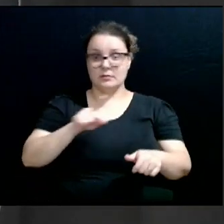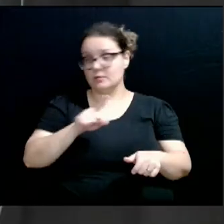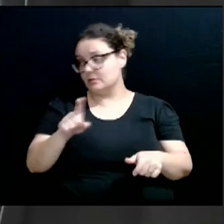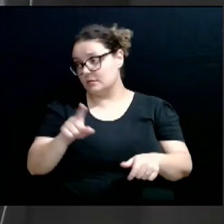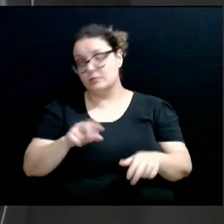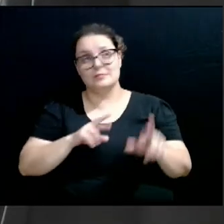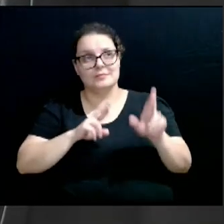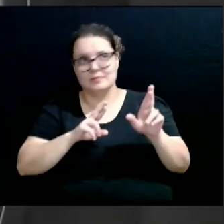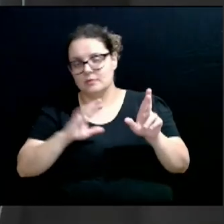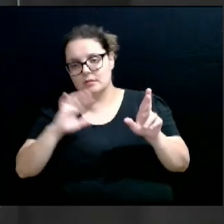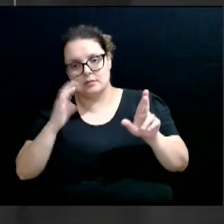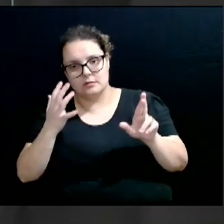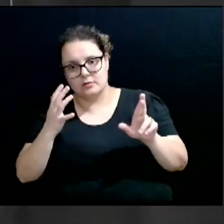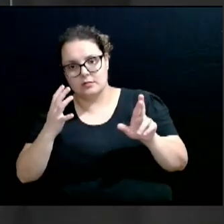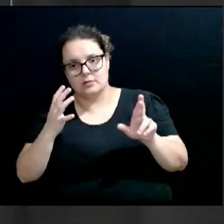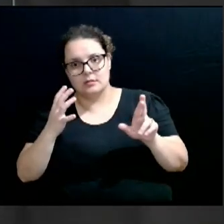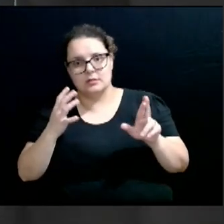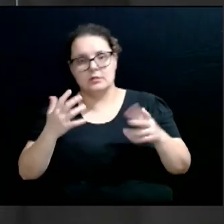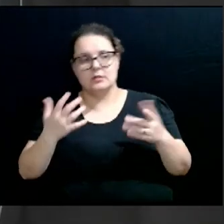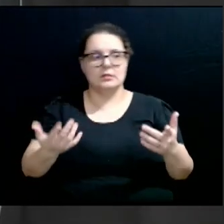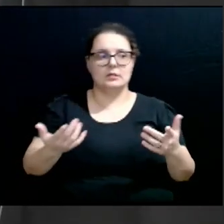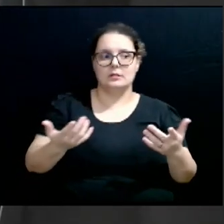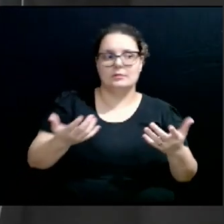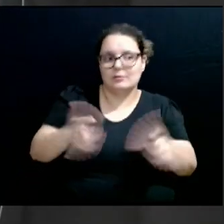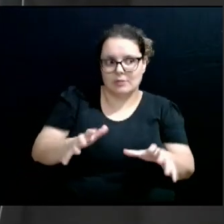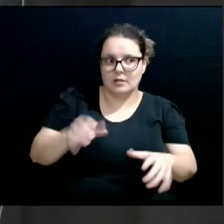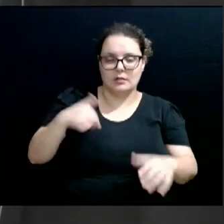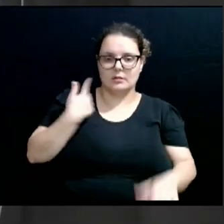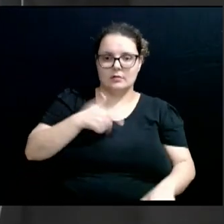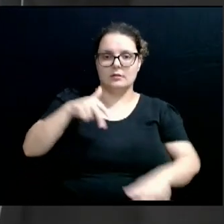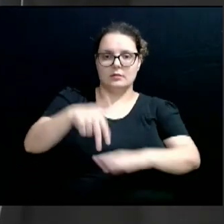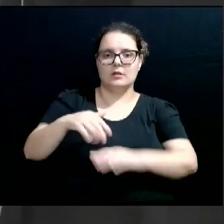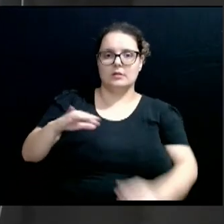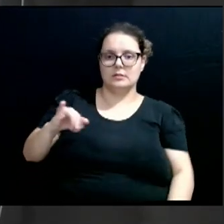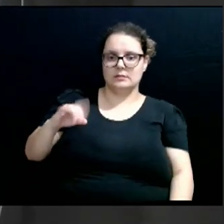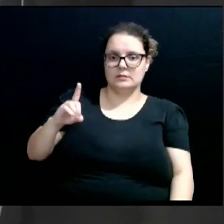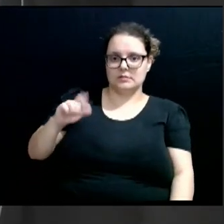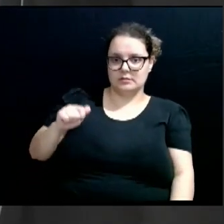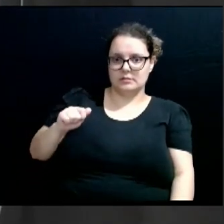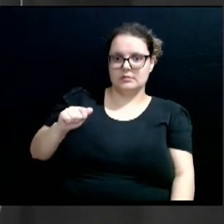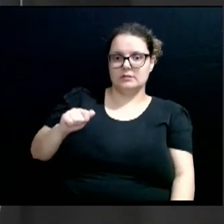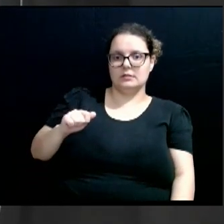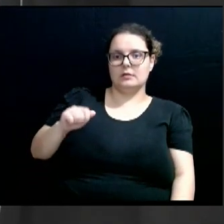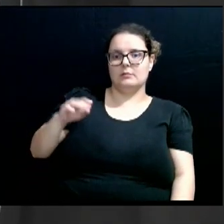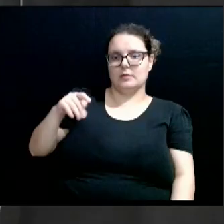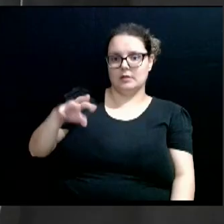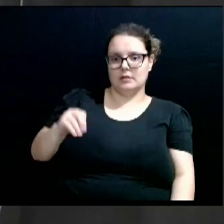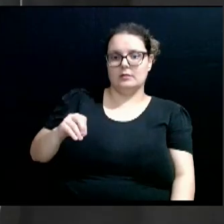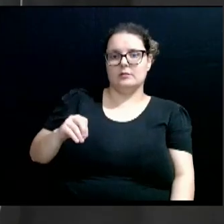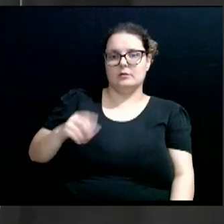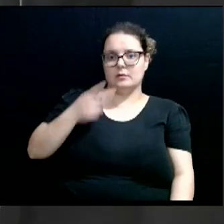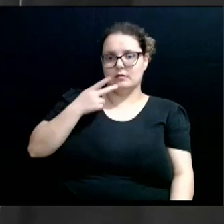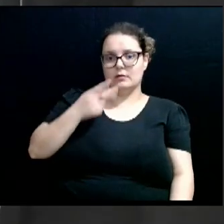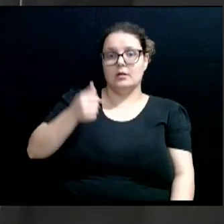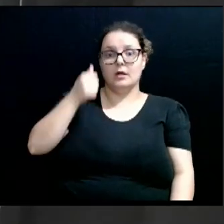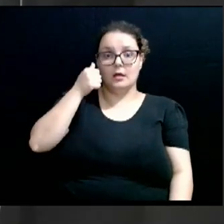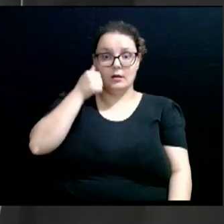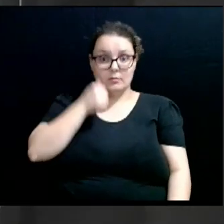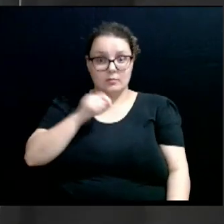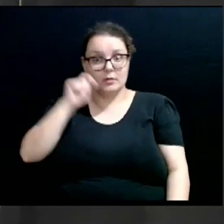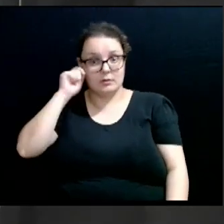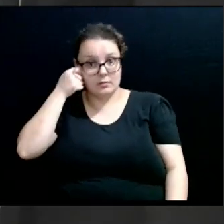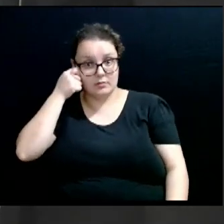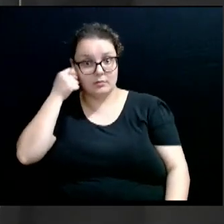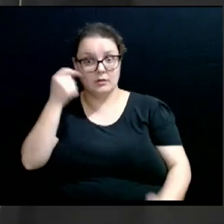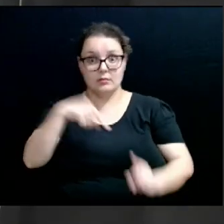Bento, no livro dela, O Pacto da Branquitude, ela fala isso. A mulher negra, ela é o alvo de todo racista, é o